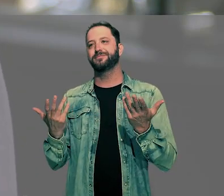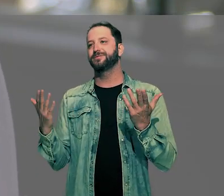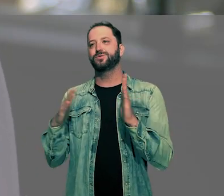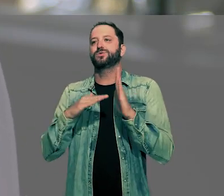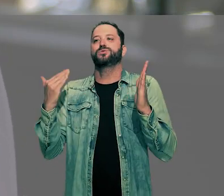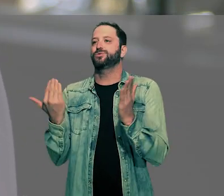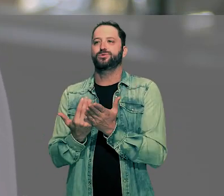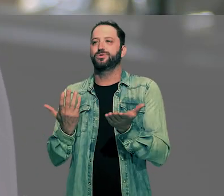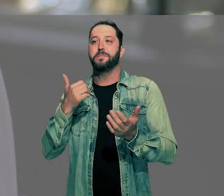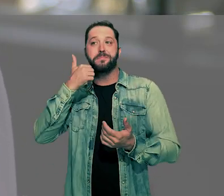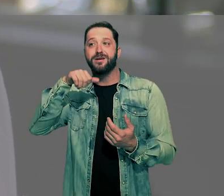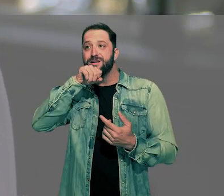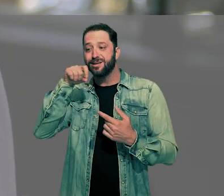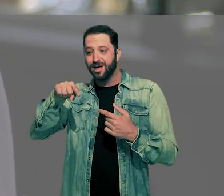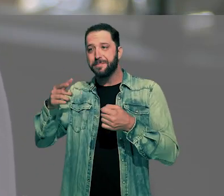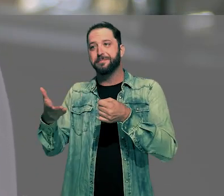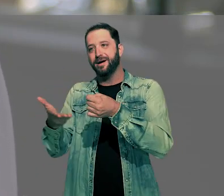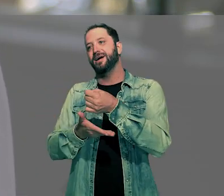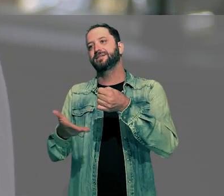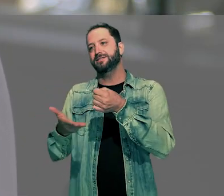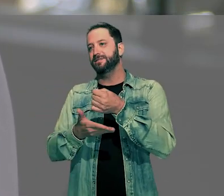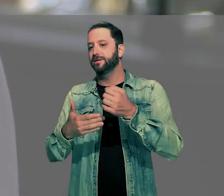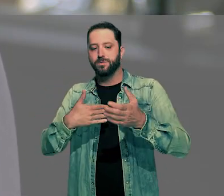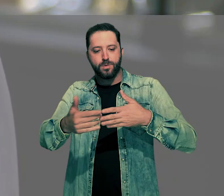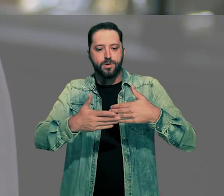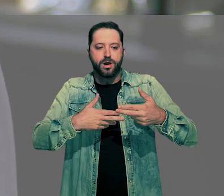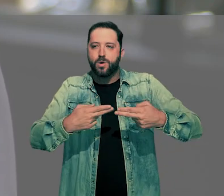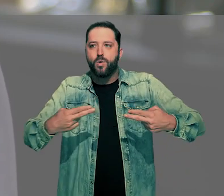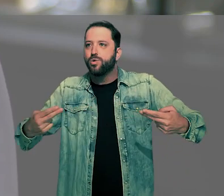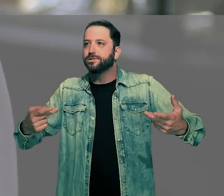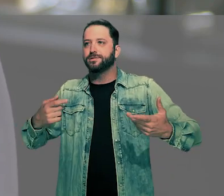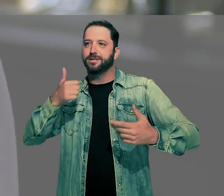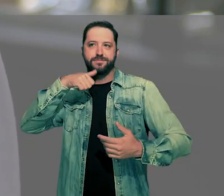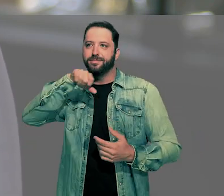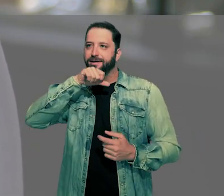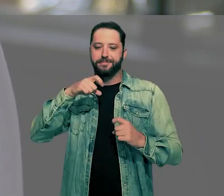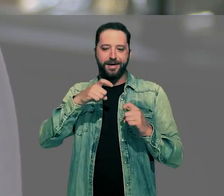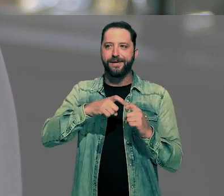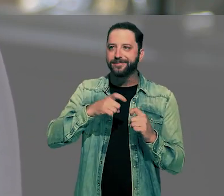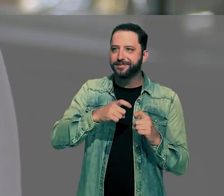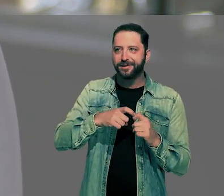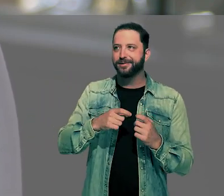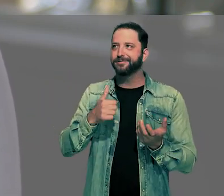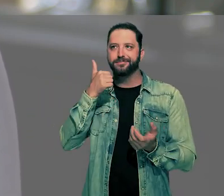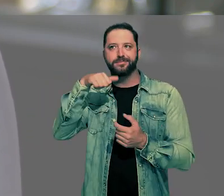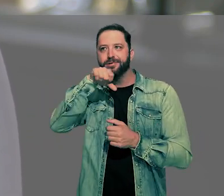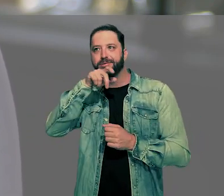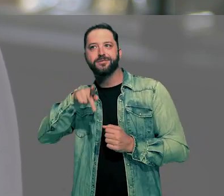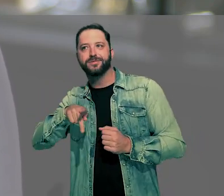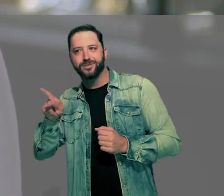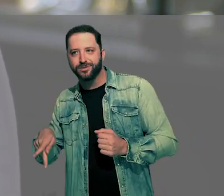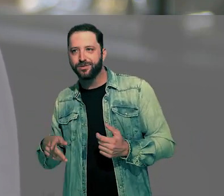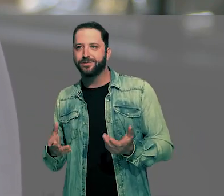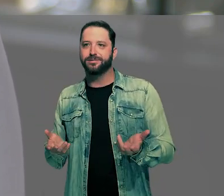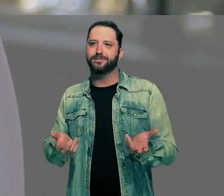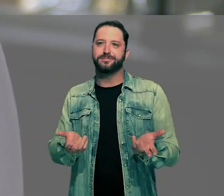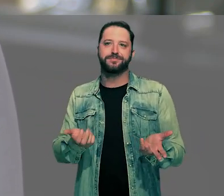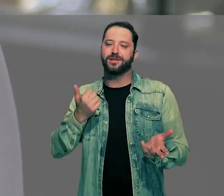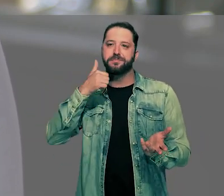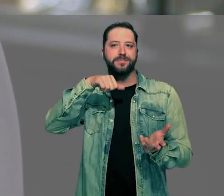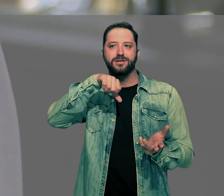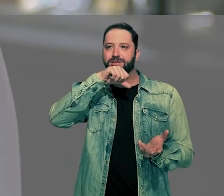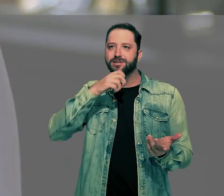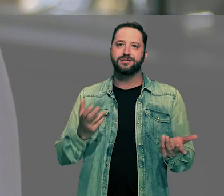é tudo, né? É o essencial. A mãe faz tudo. A mãe é médica, a mãe é